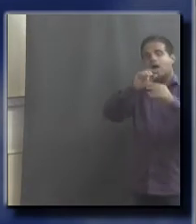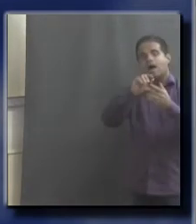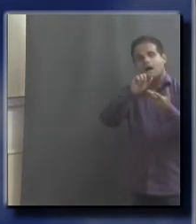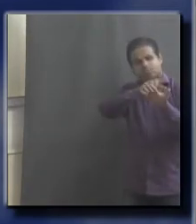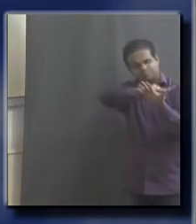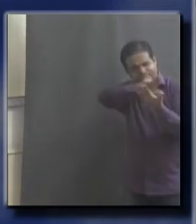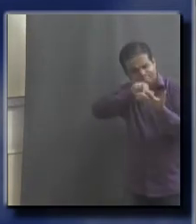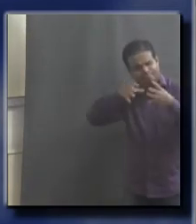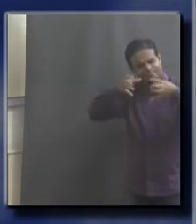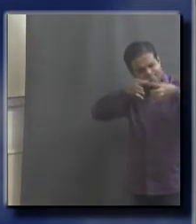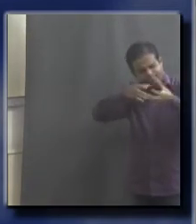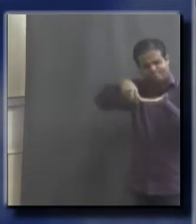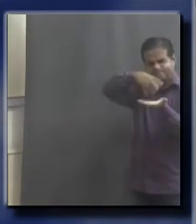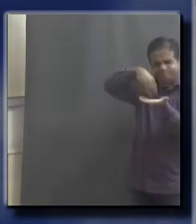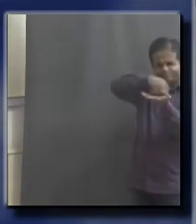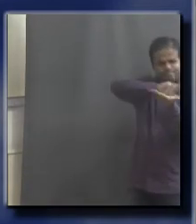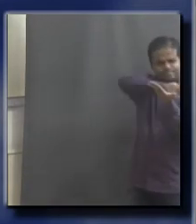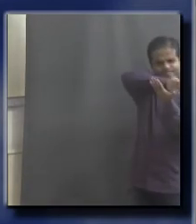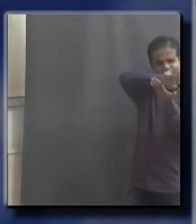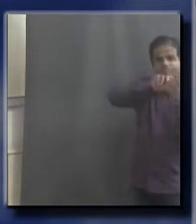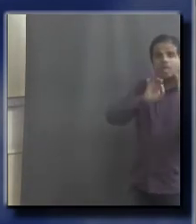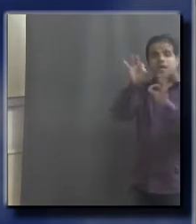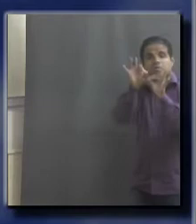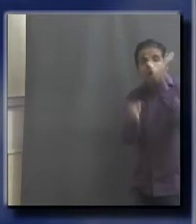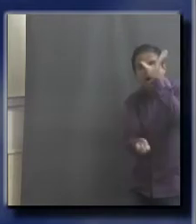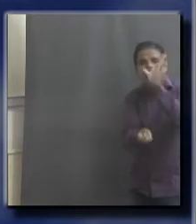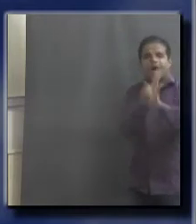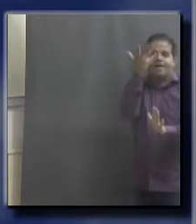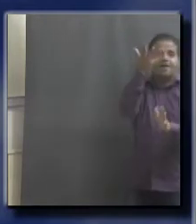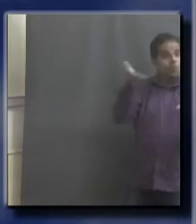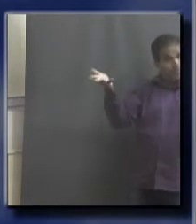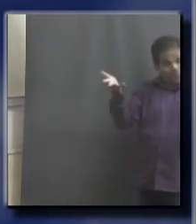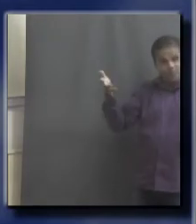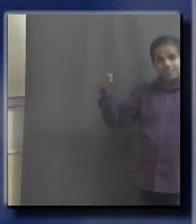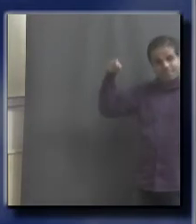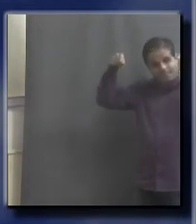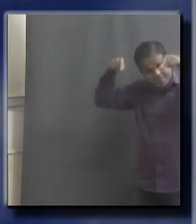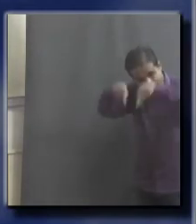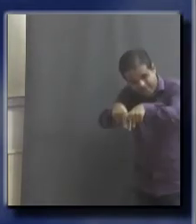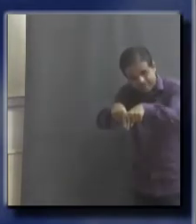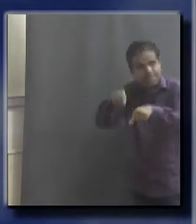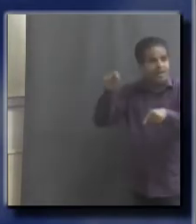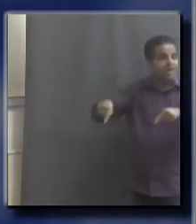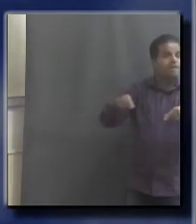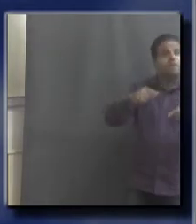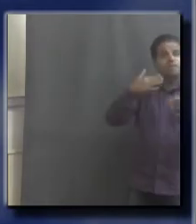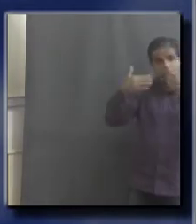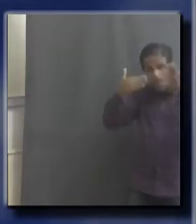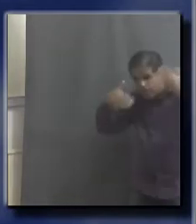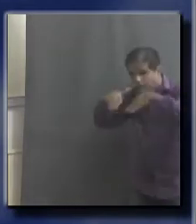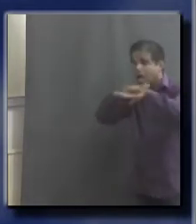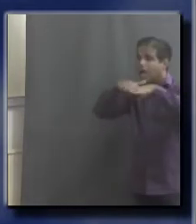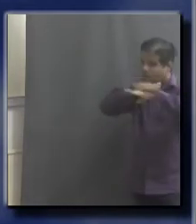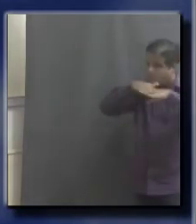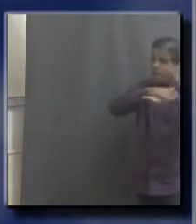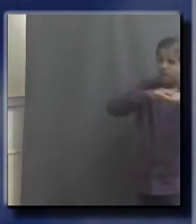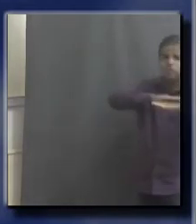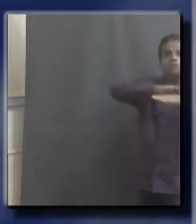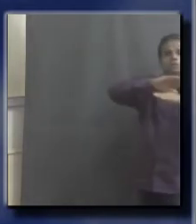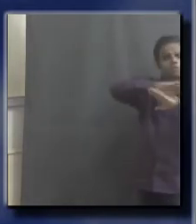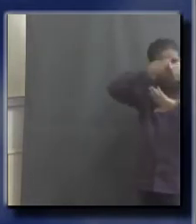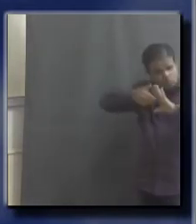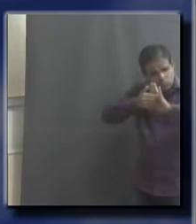e a FENAPSE juntos organizaram e estão aqui participando, e estarão participando em todos